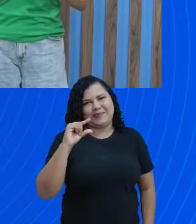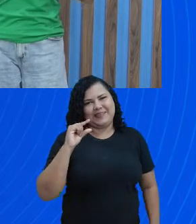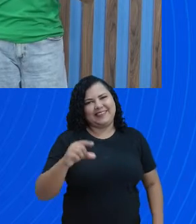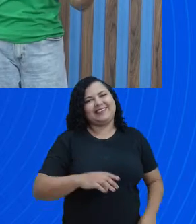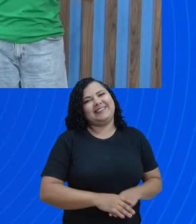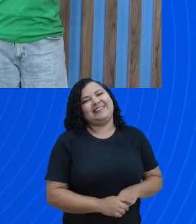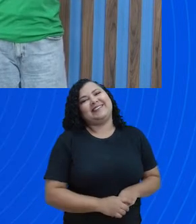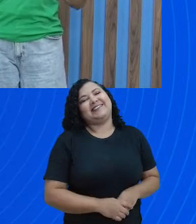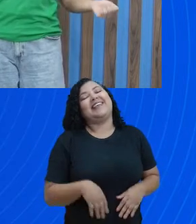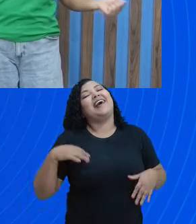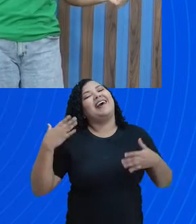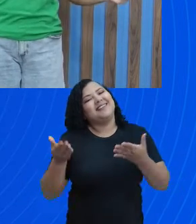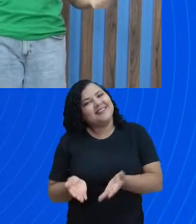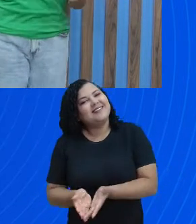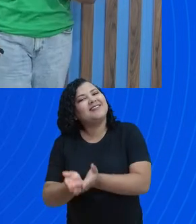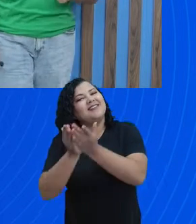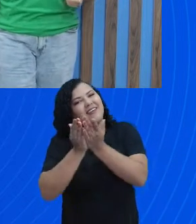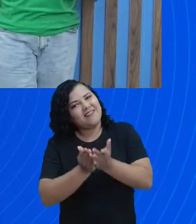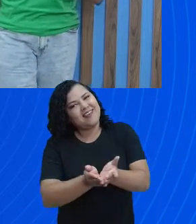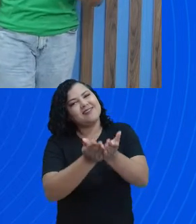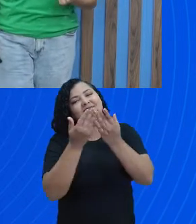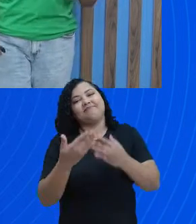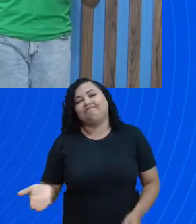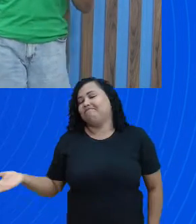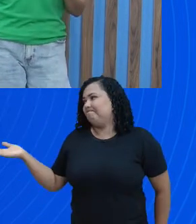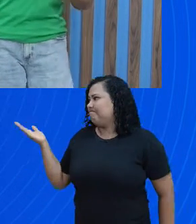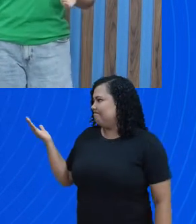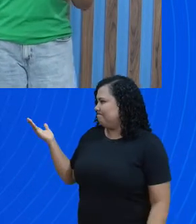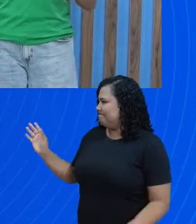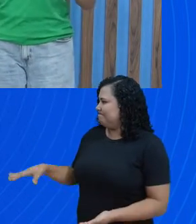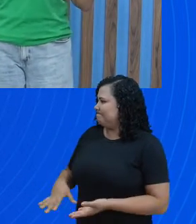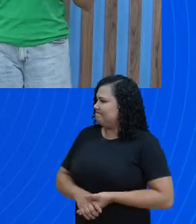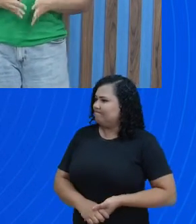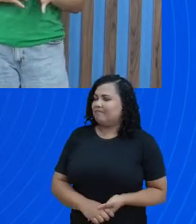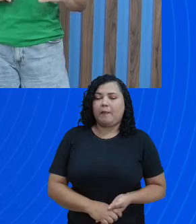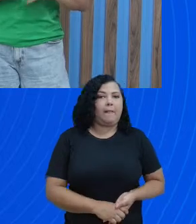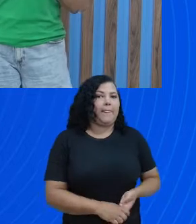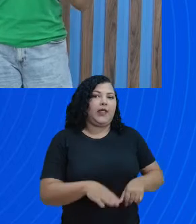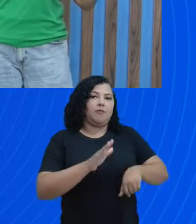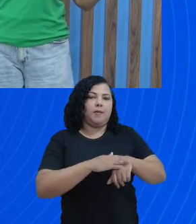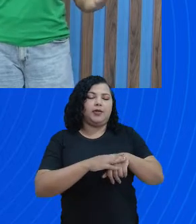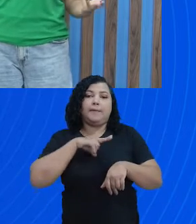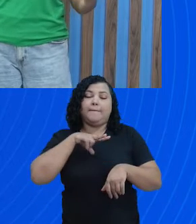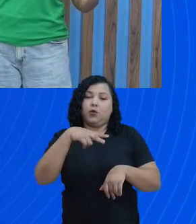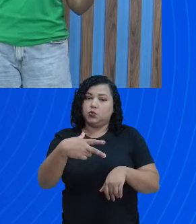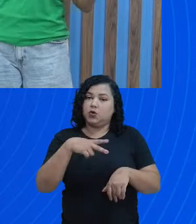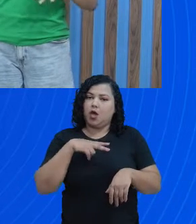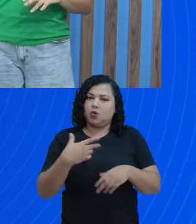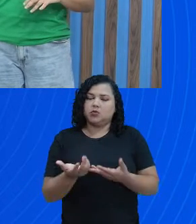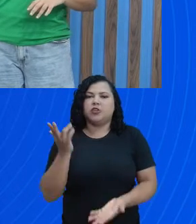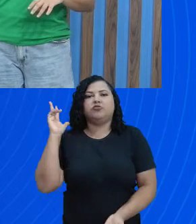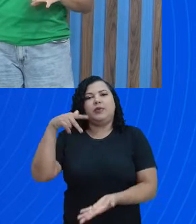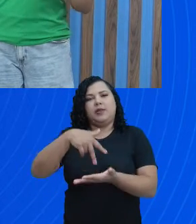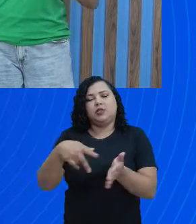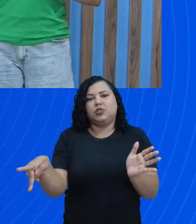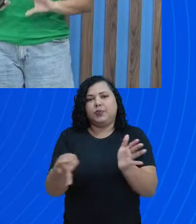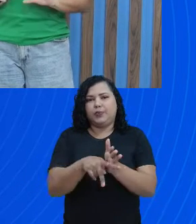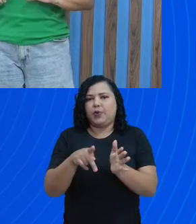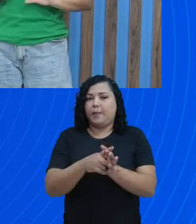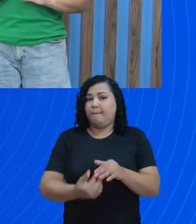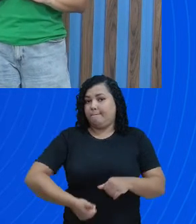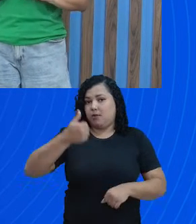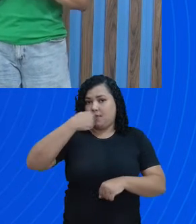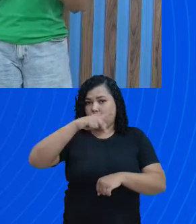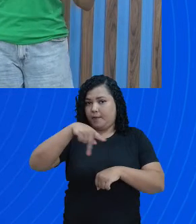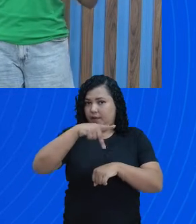quê? As grandes navegações. Quando Portugal se estabelece como o primeiro Estado moderno, né, e ele